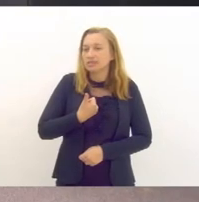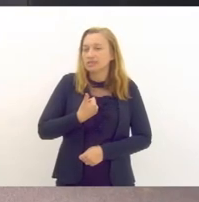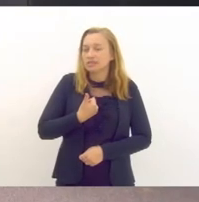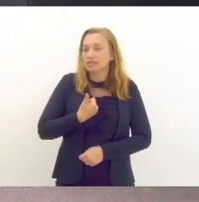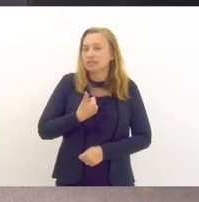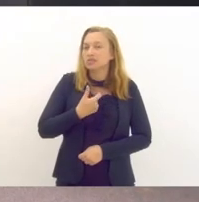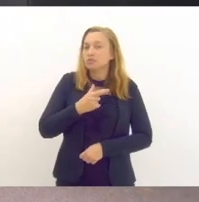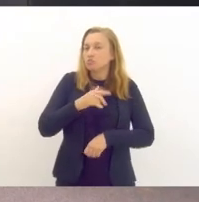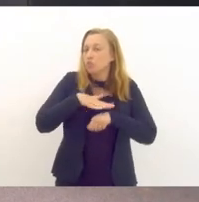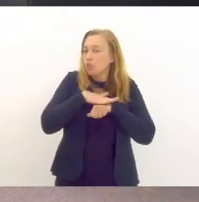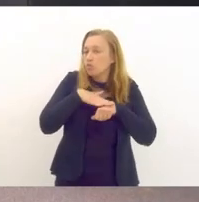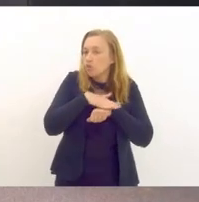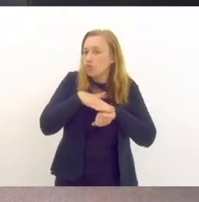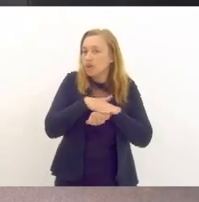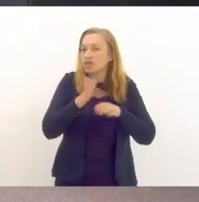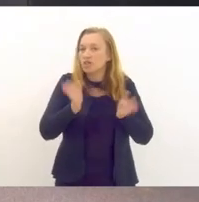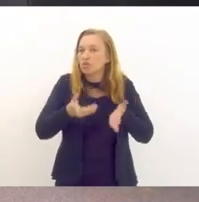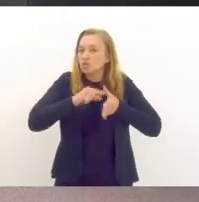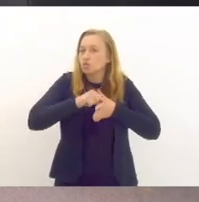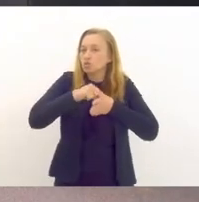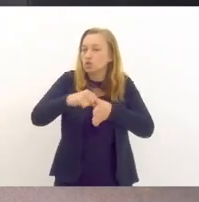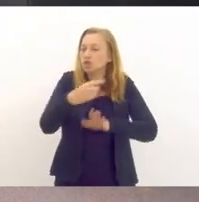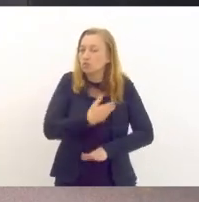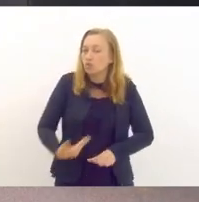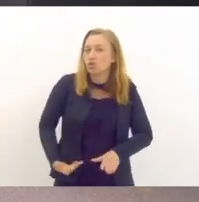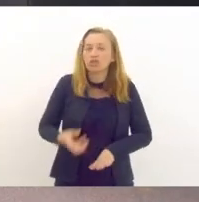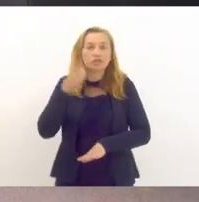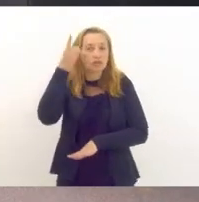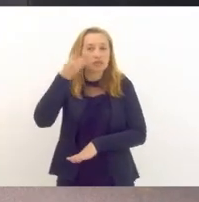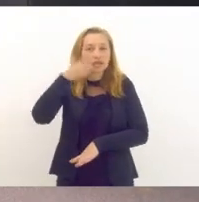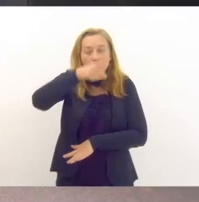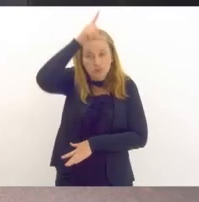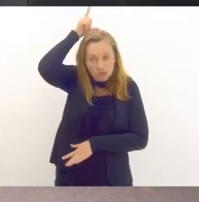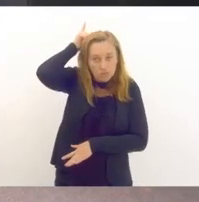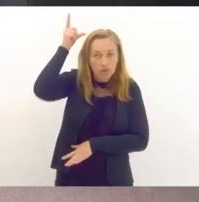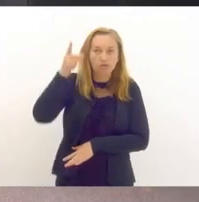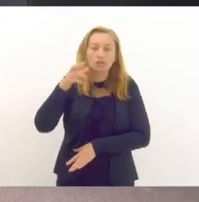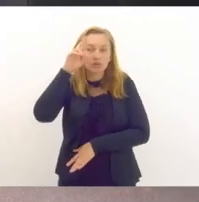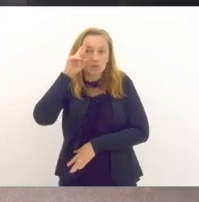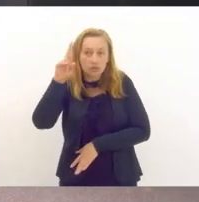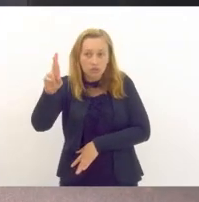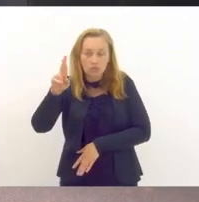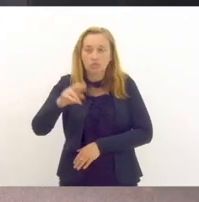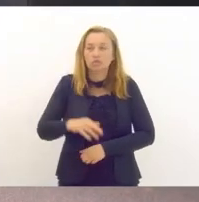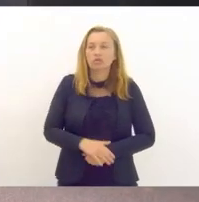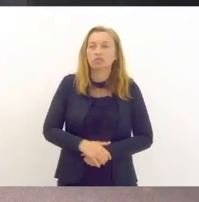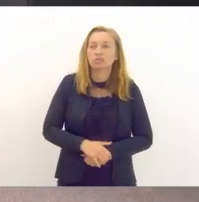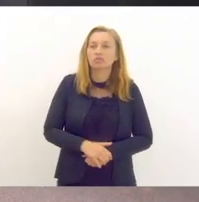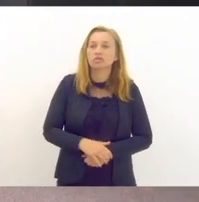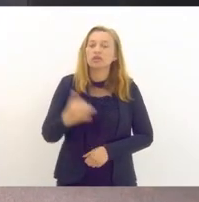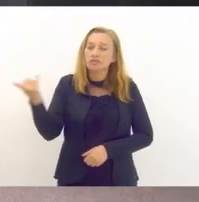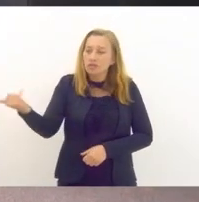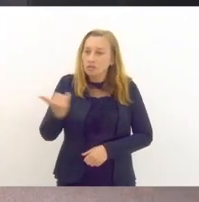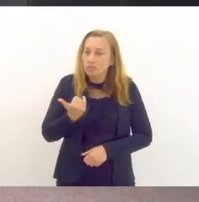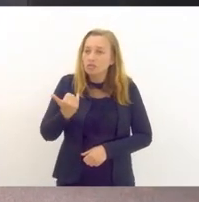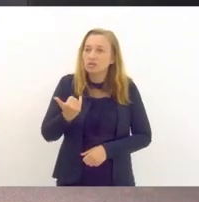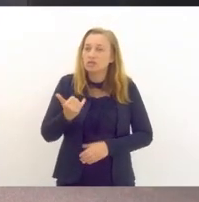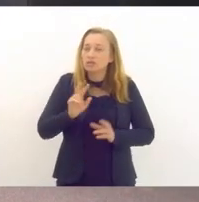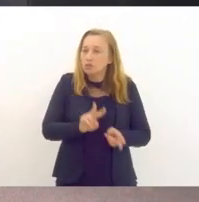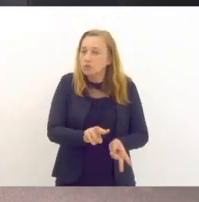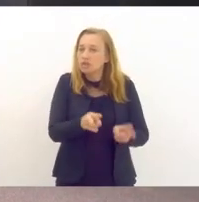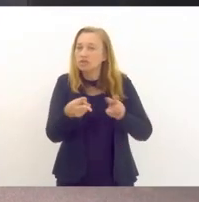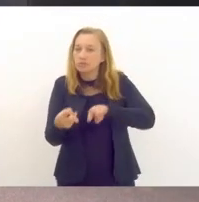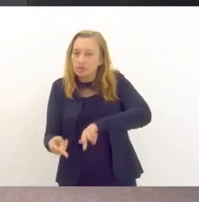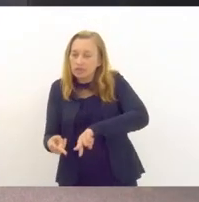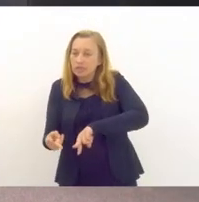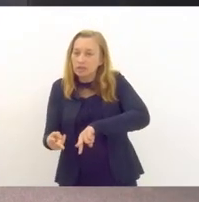que teve uma conversa hoje o líder do governo Deputado Luiz Paulo e o Senhor e ele falou comigo que faria o encaminhamento